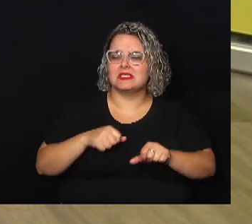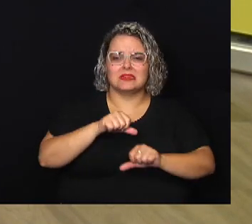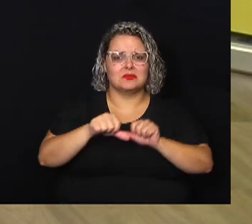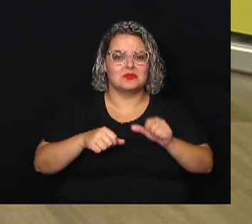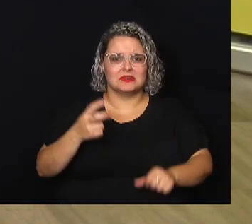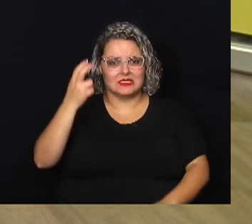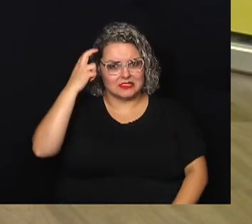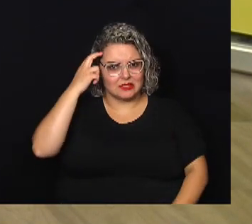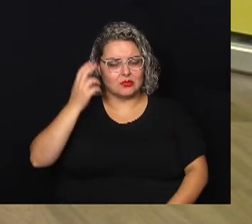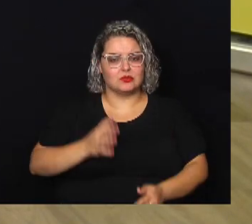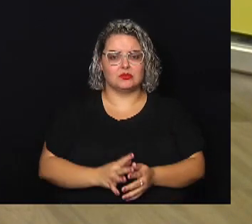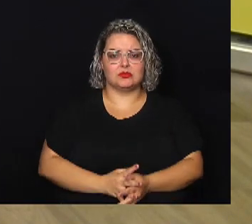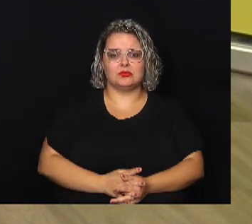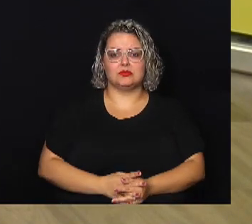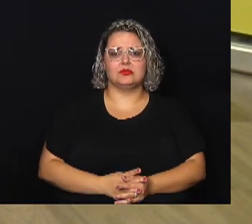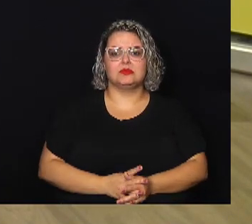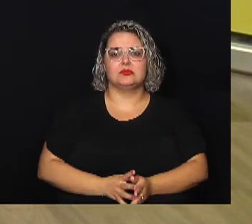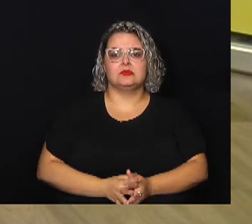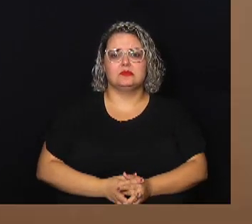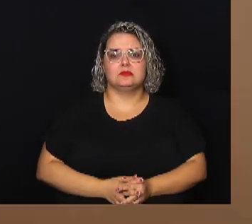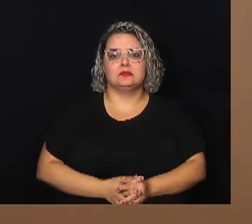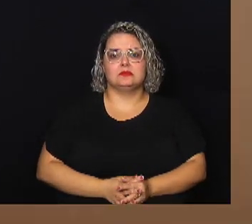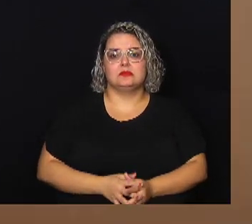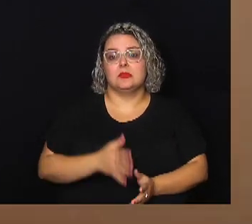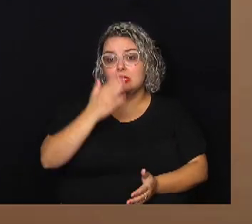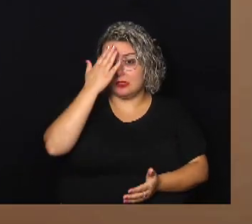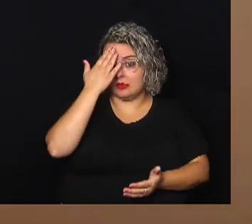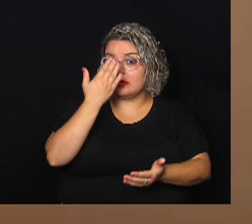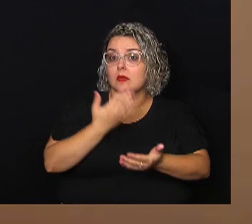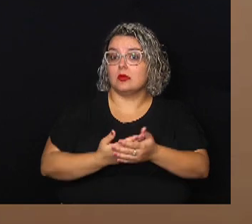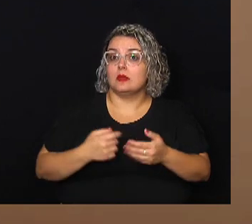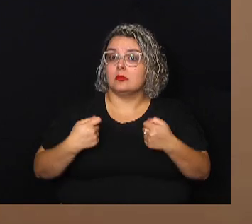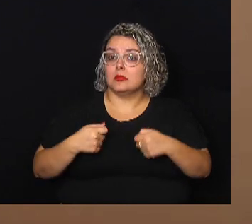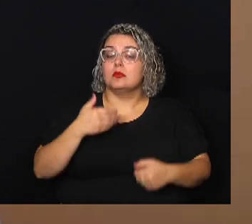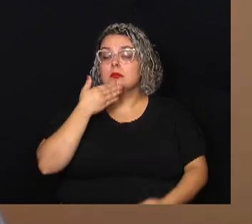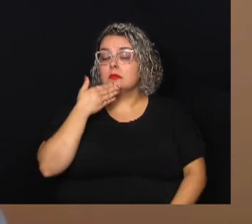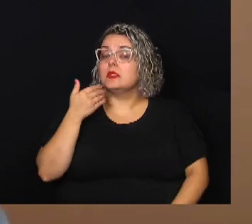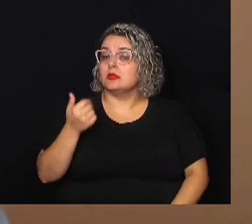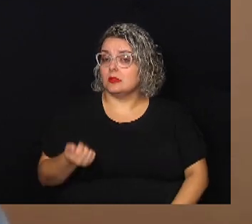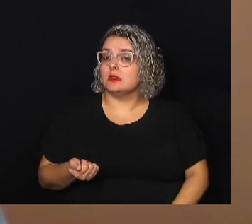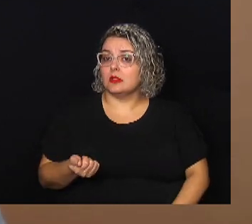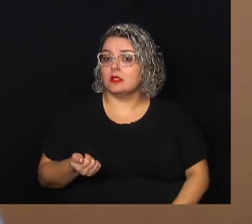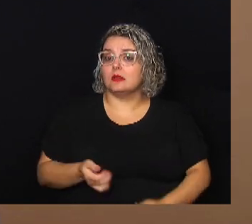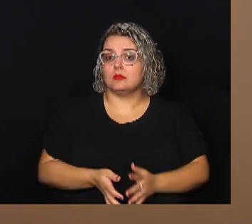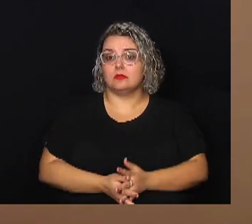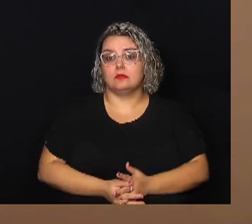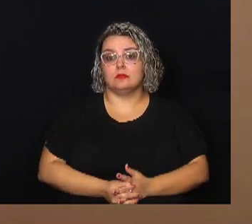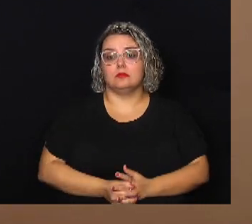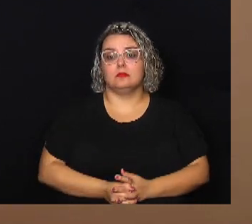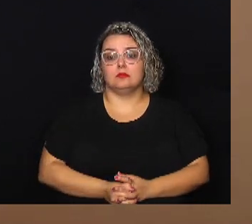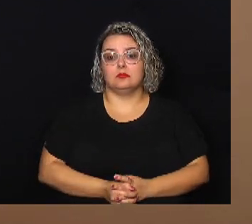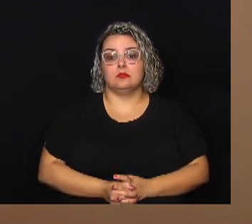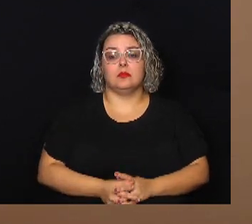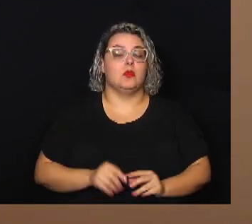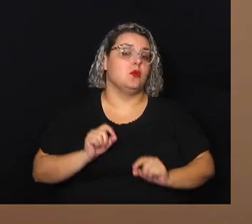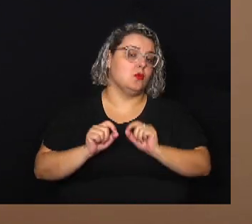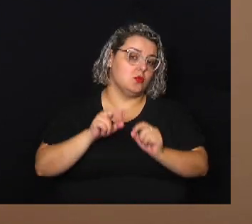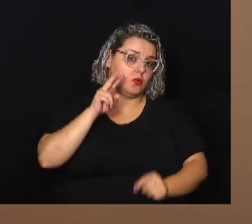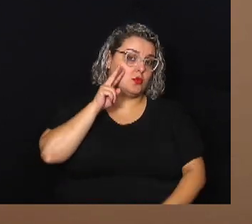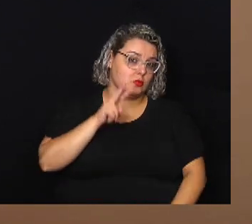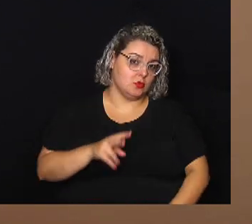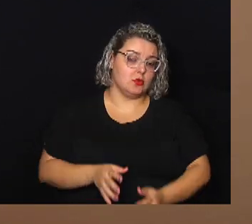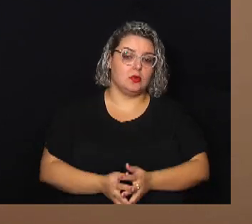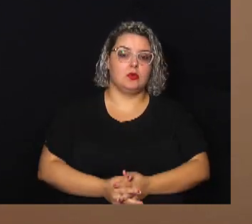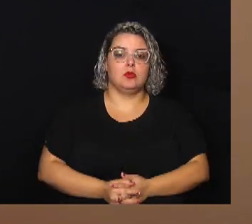cultura? Eu acredito que nós precisamos melhorar. O que eu tenho visto, eu fiz